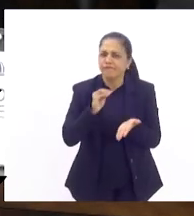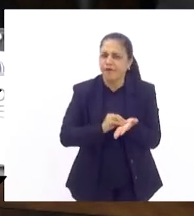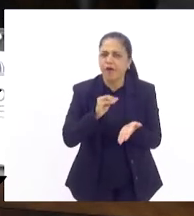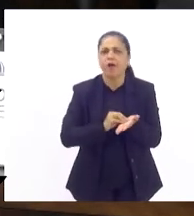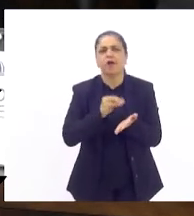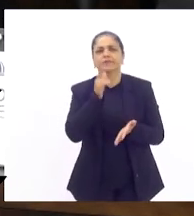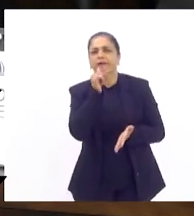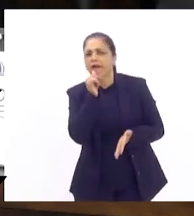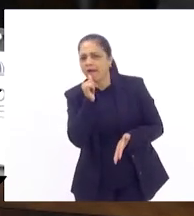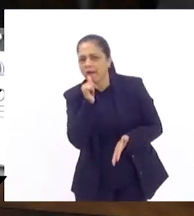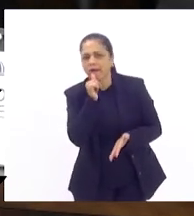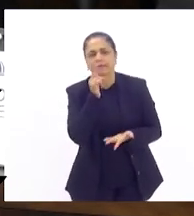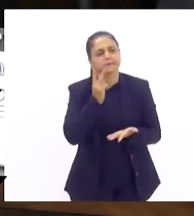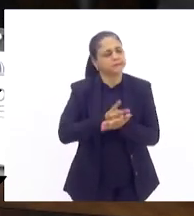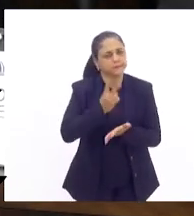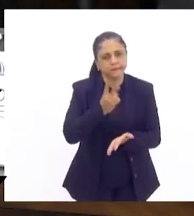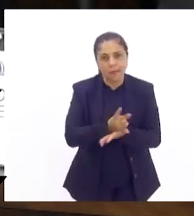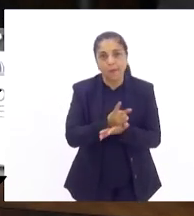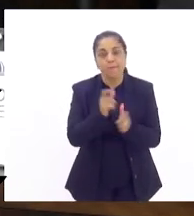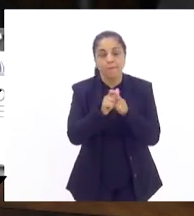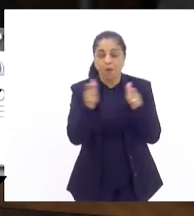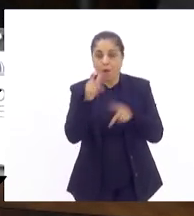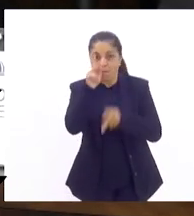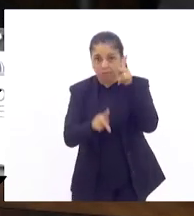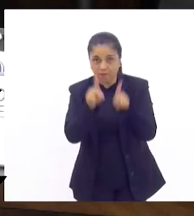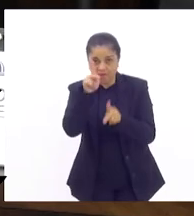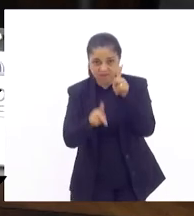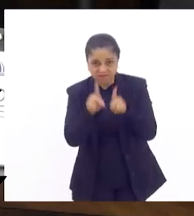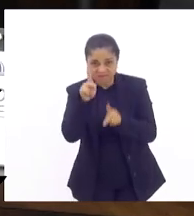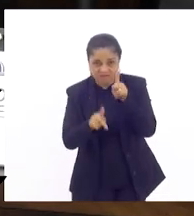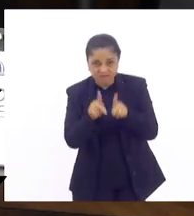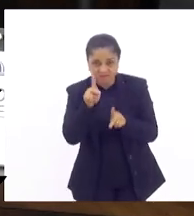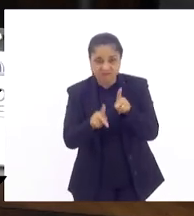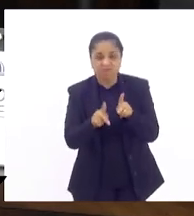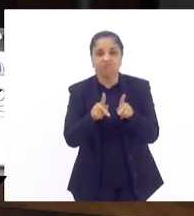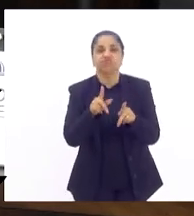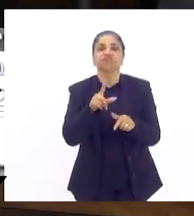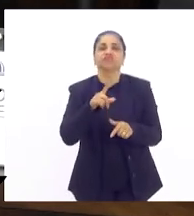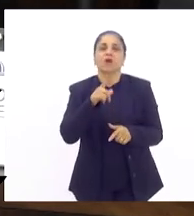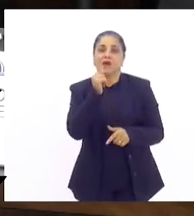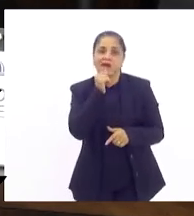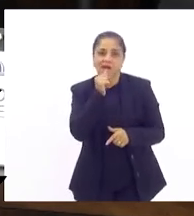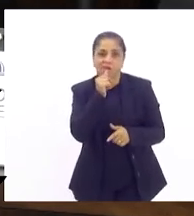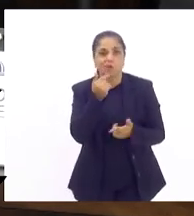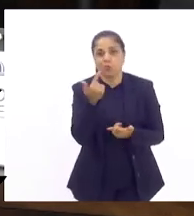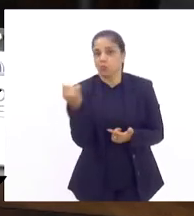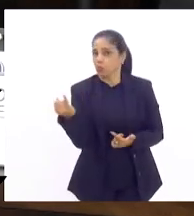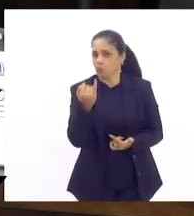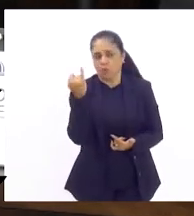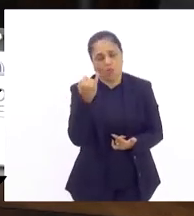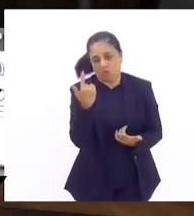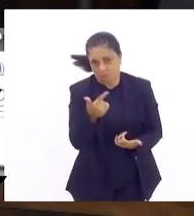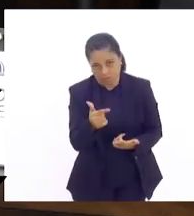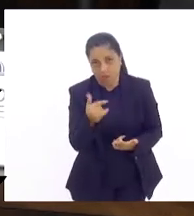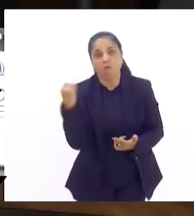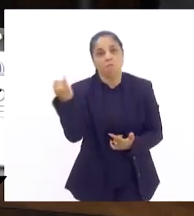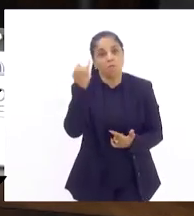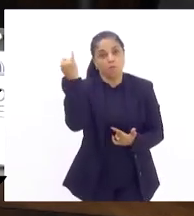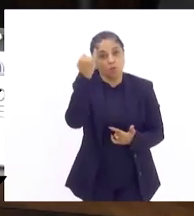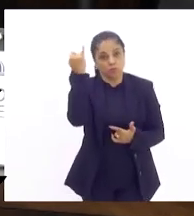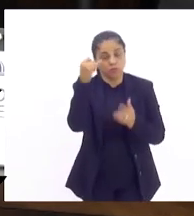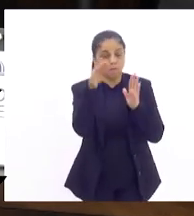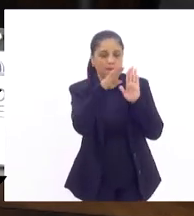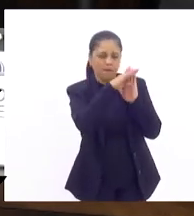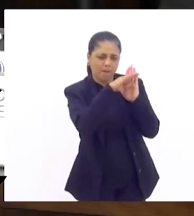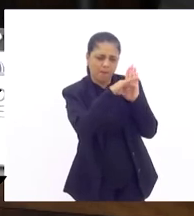tem uma grande parcela da população de Maricá sem água, era importante que a gente tivesse um cronograma disso